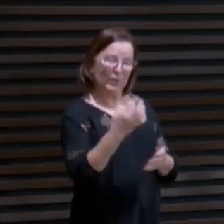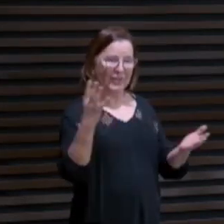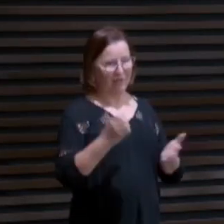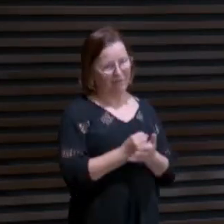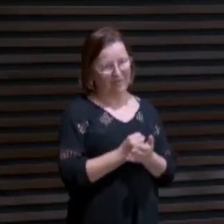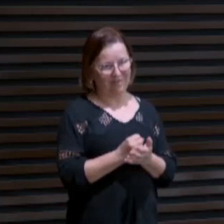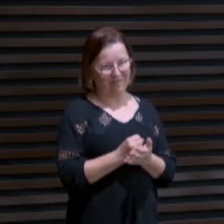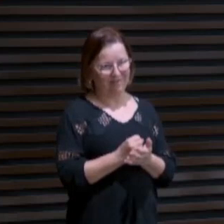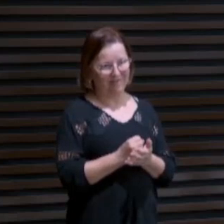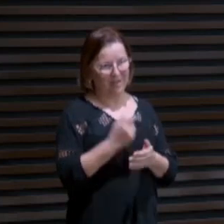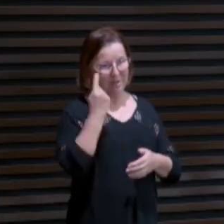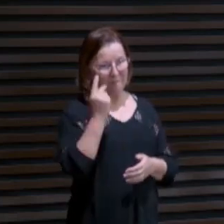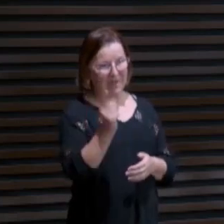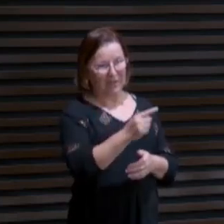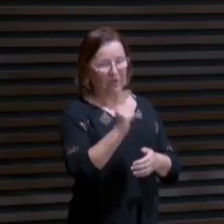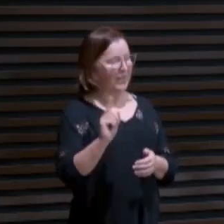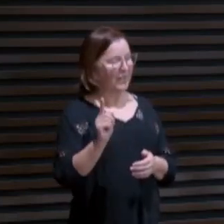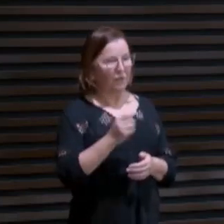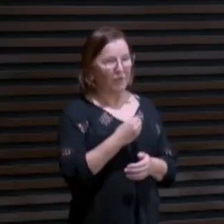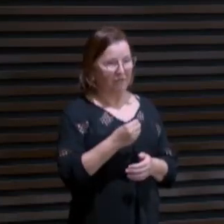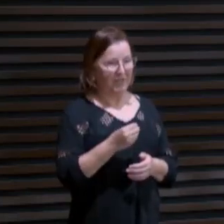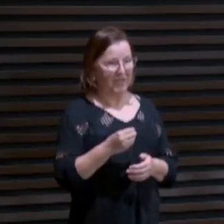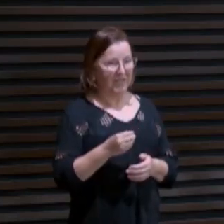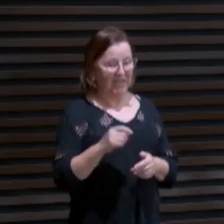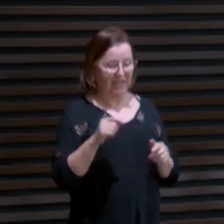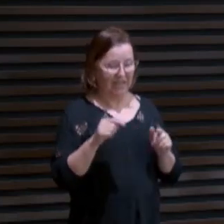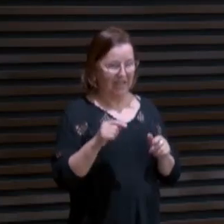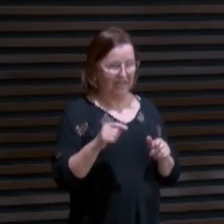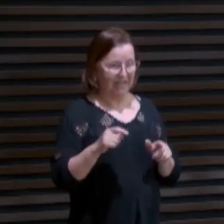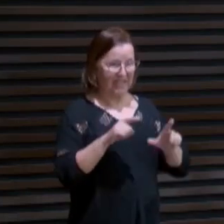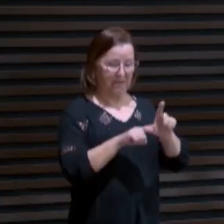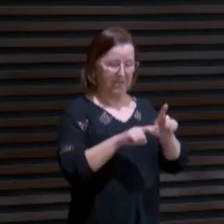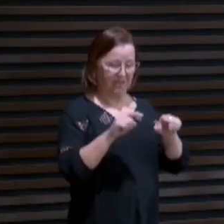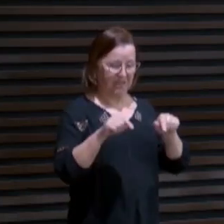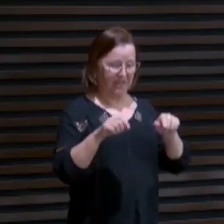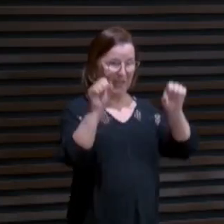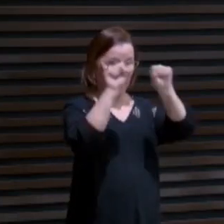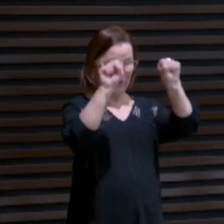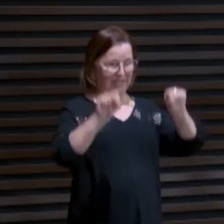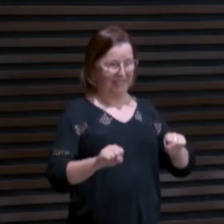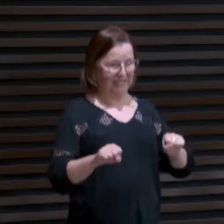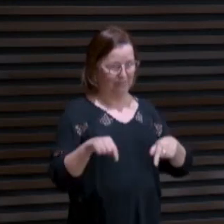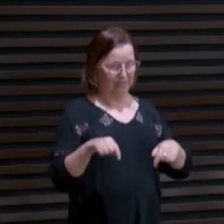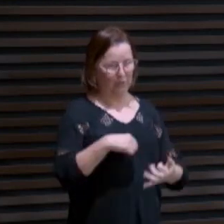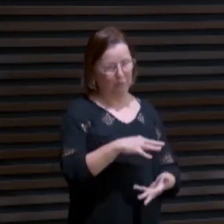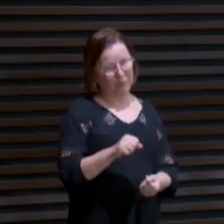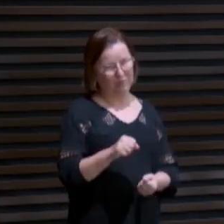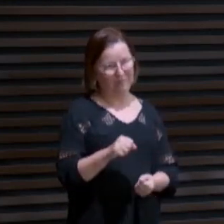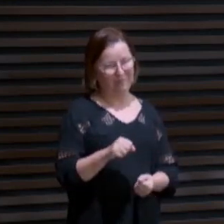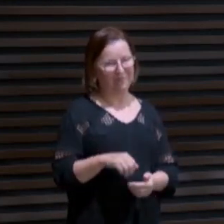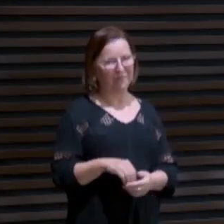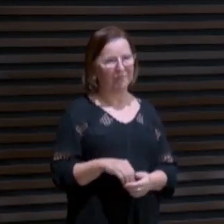desse mundo e vivermos para a glória de Deus. Como cristãos, nós só